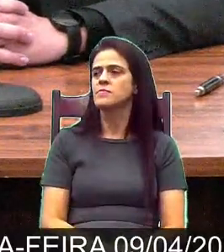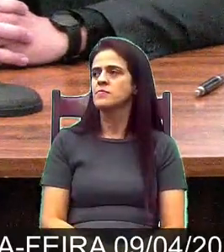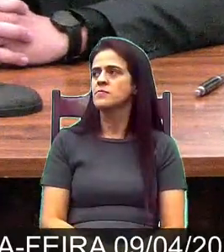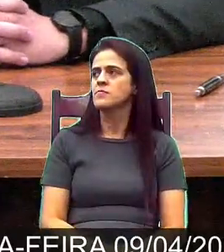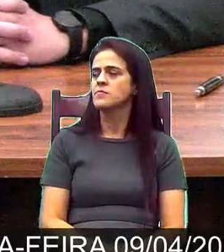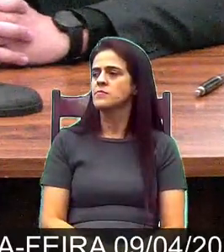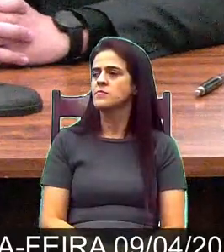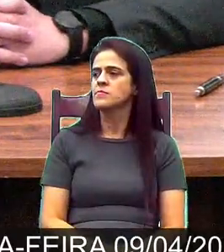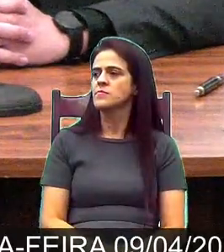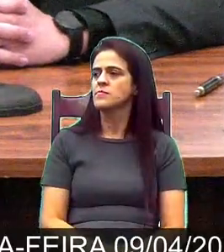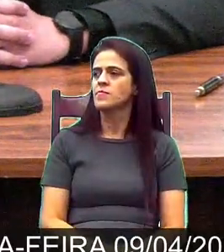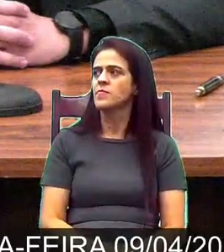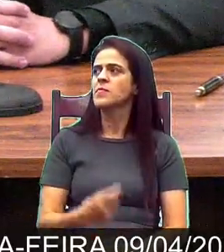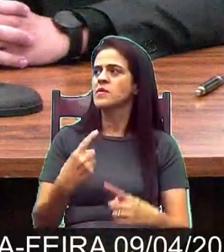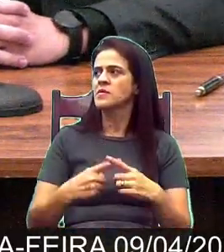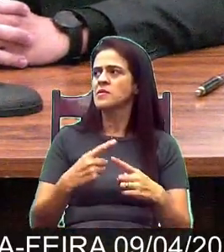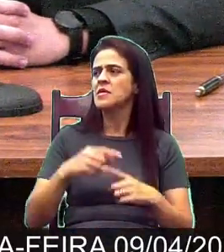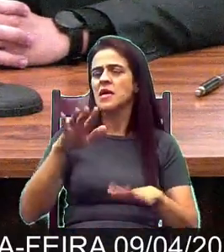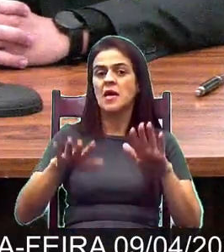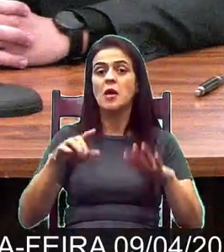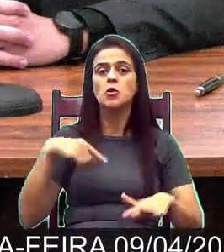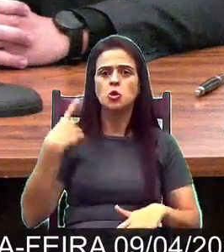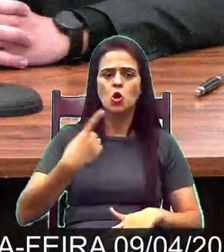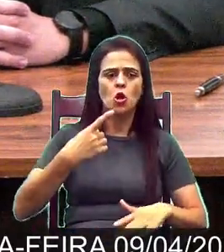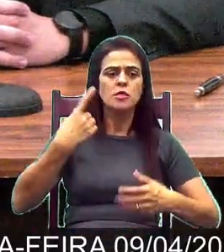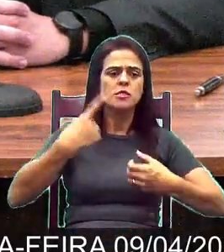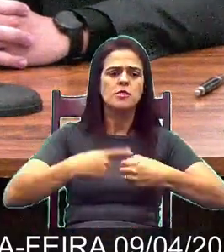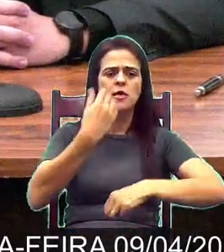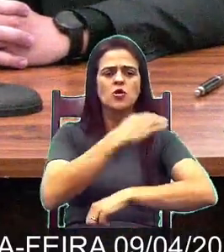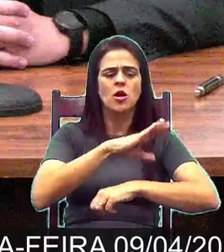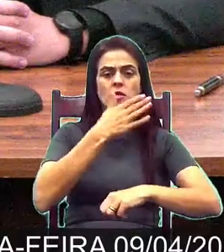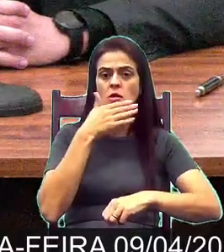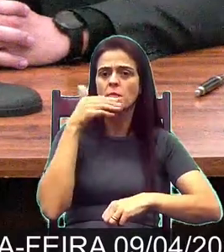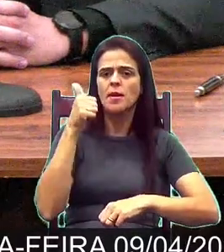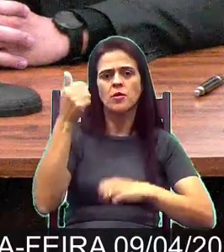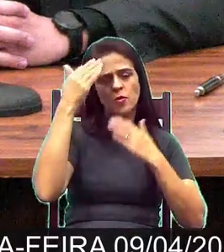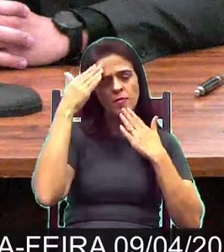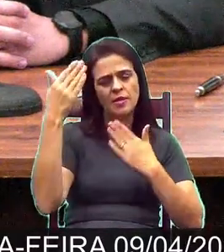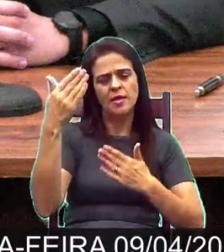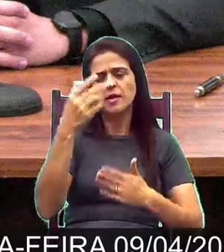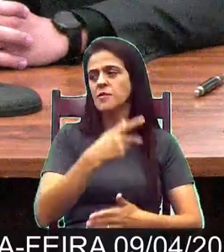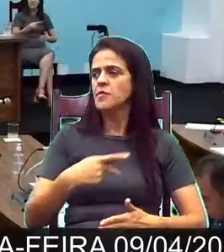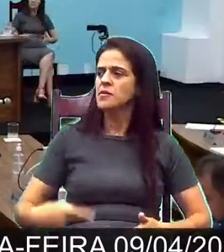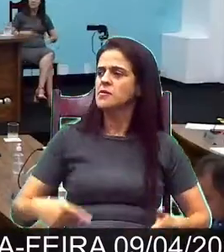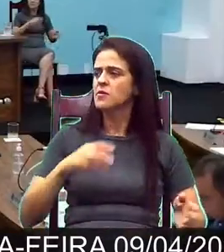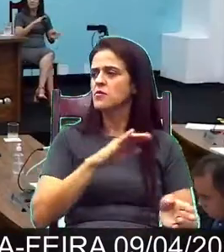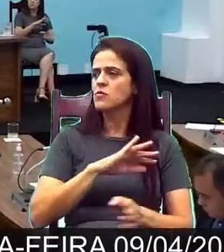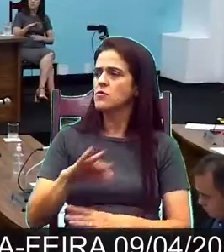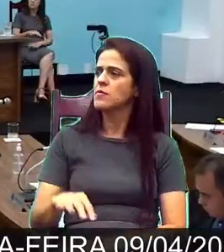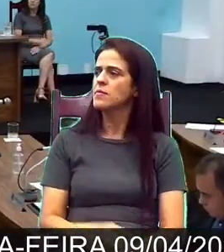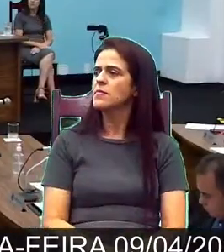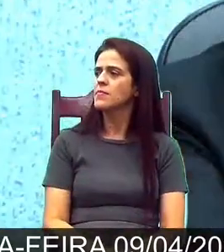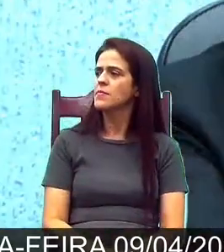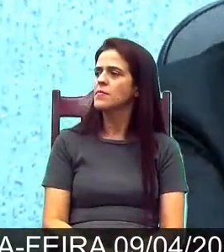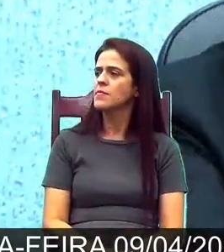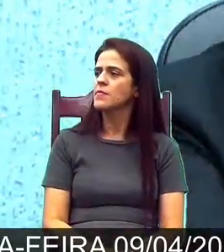nessa casa de lei, lógico, e para todos os catalão. Obrigado.